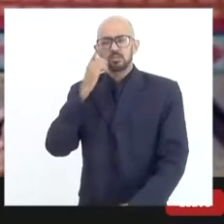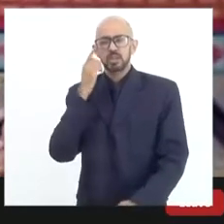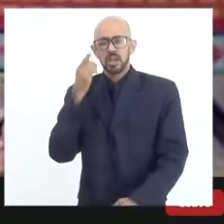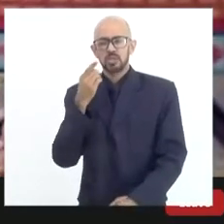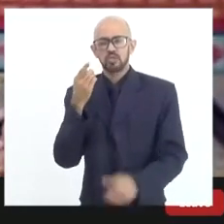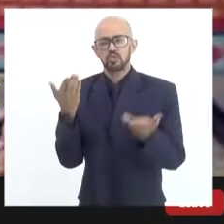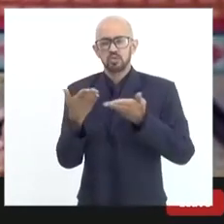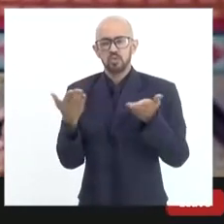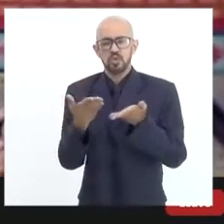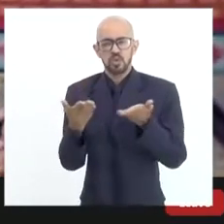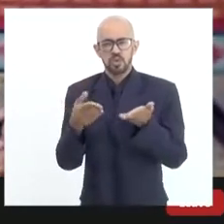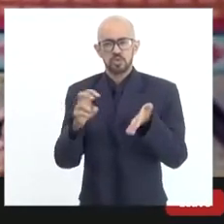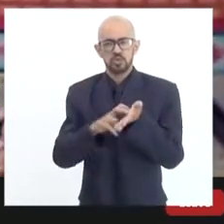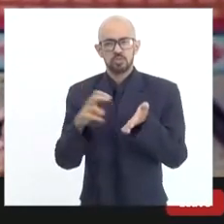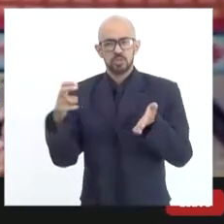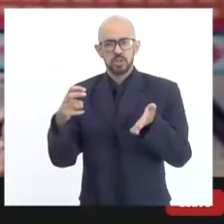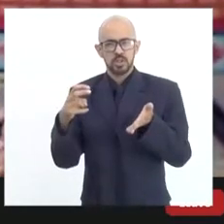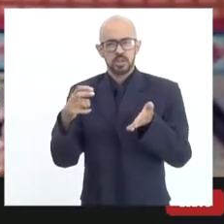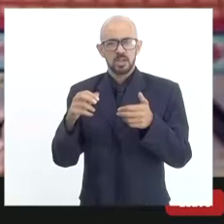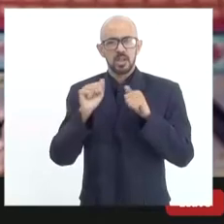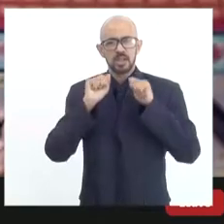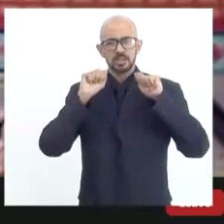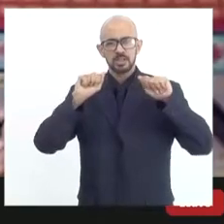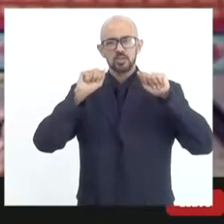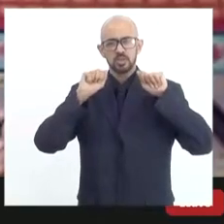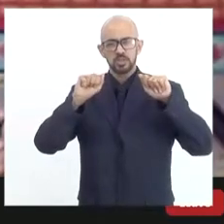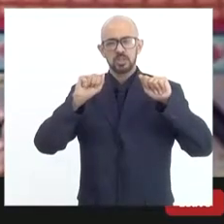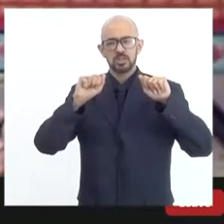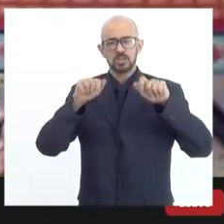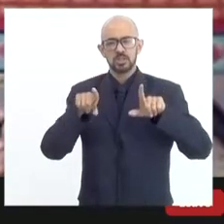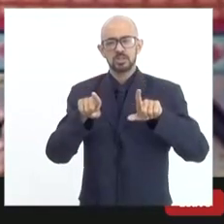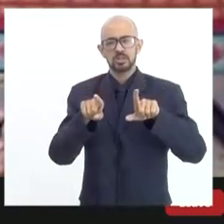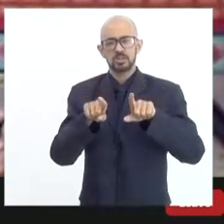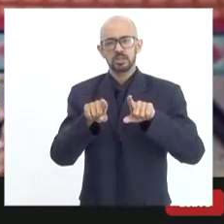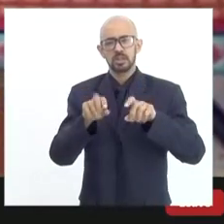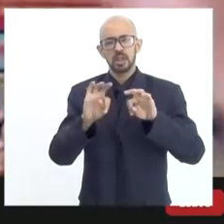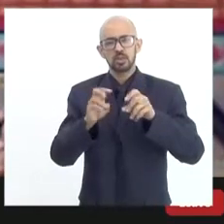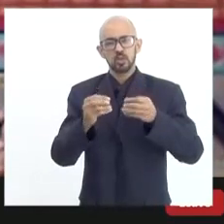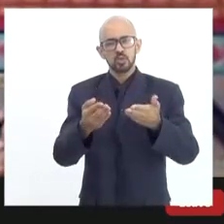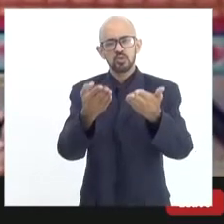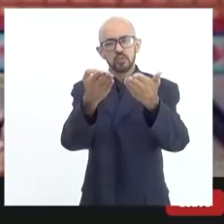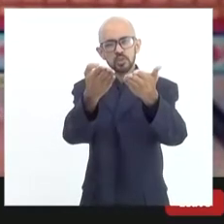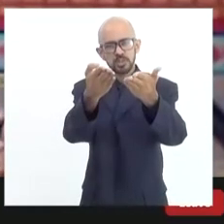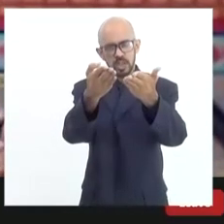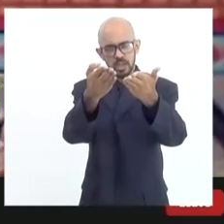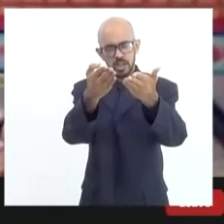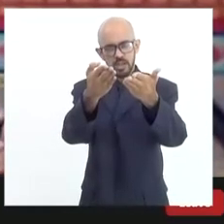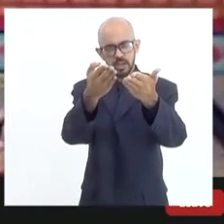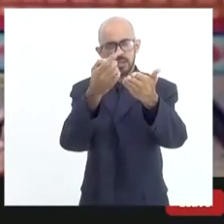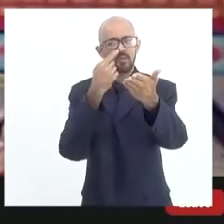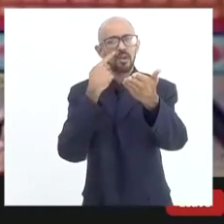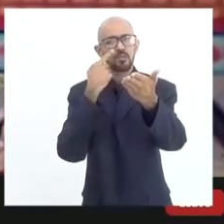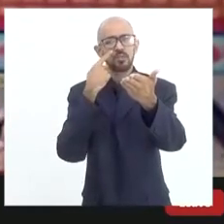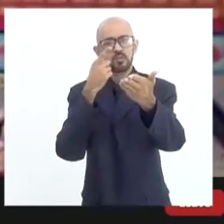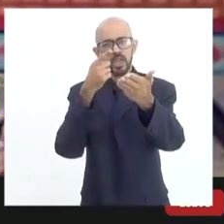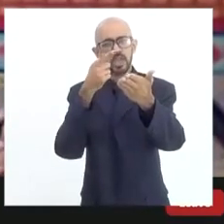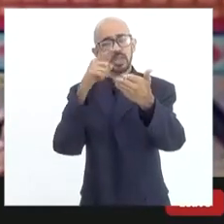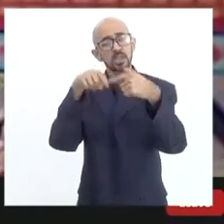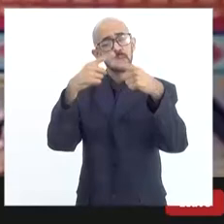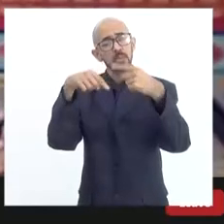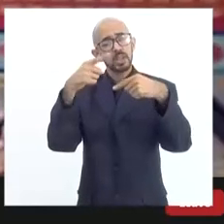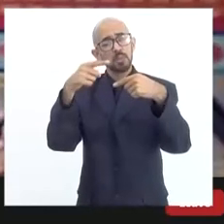manhã, as assessorias e quem nos assiste, quem irá nos assistir, né?